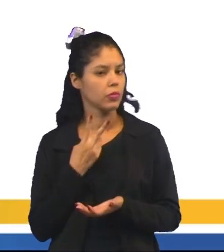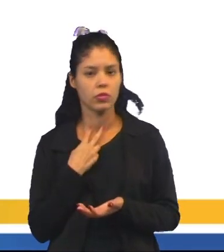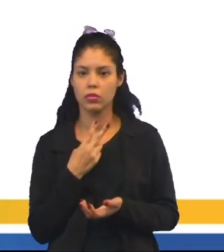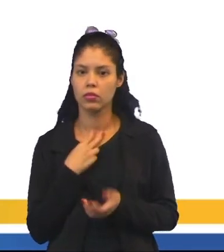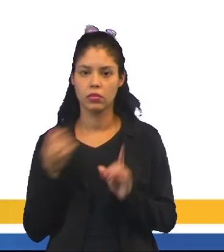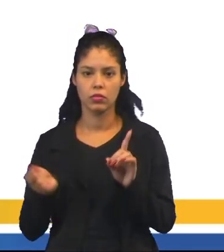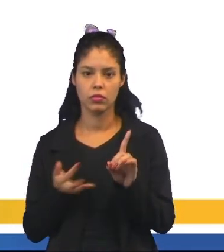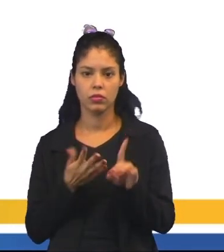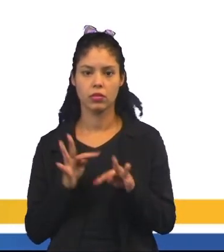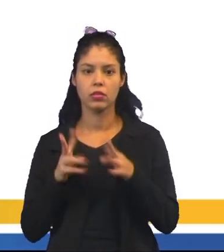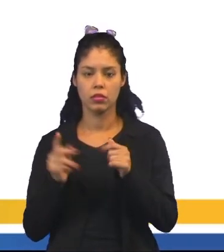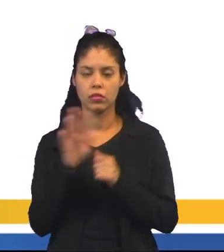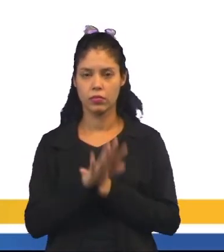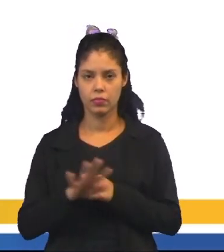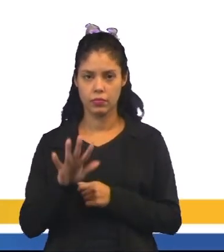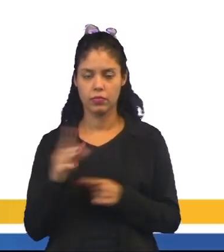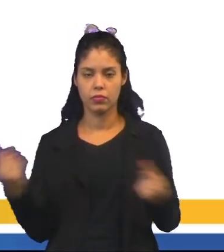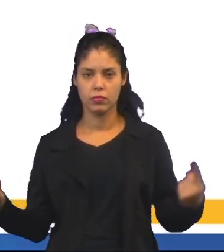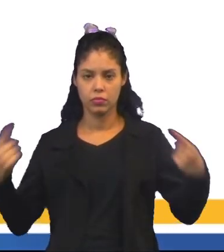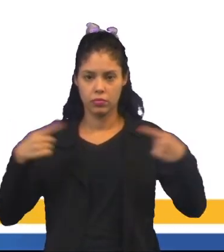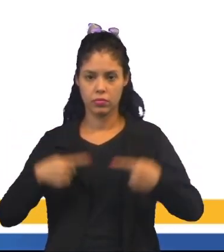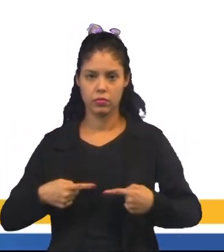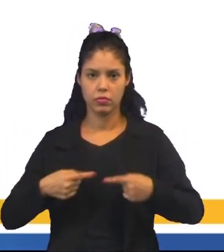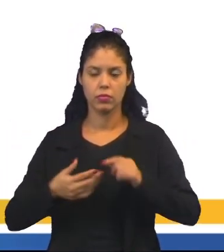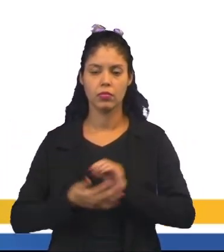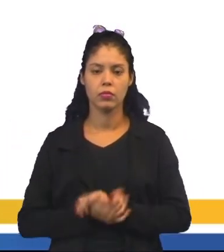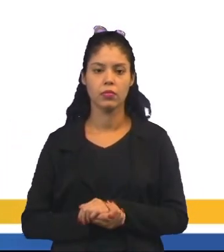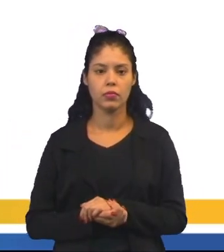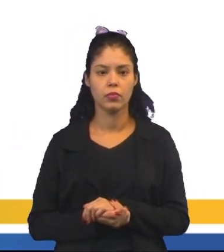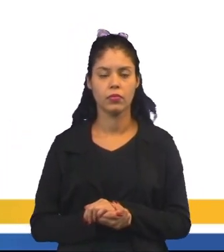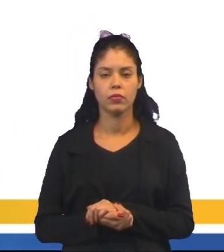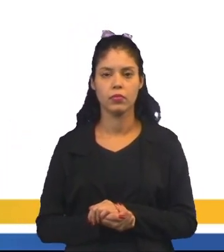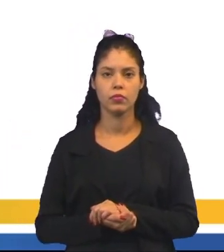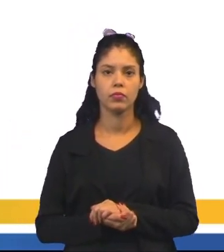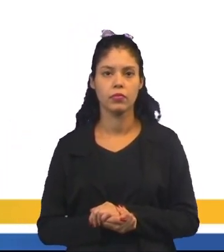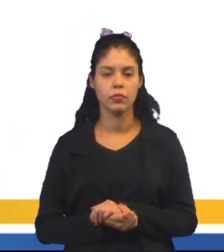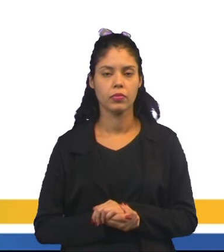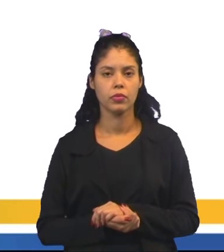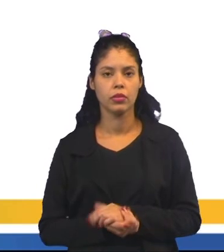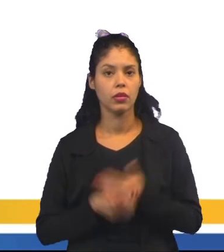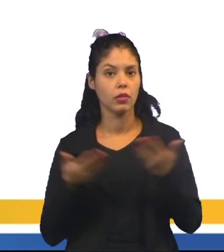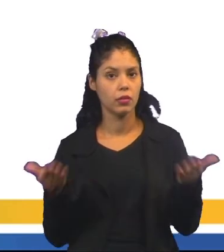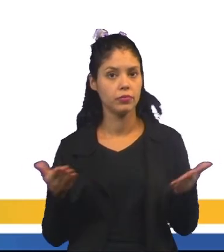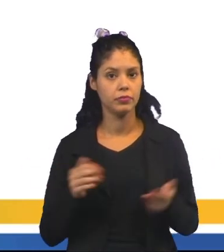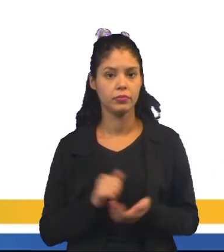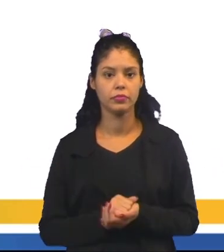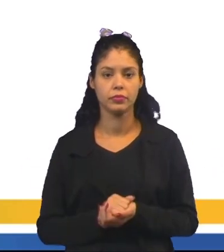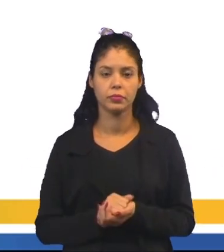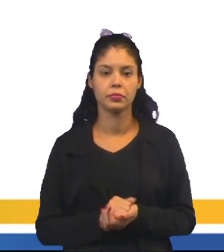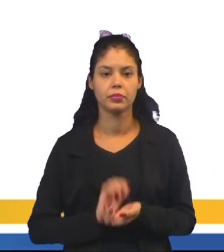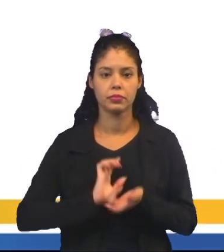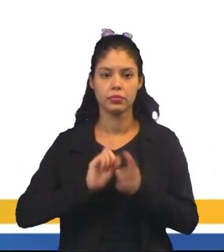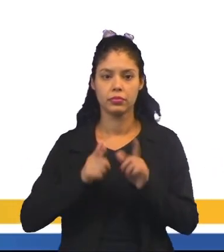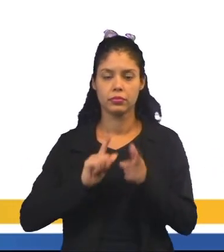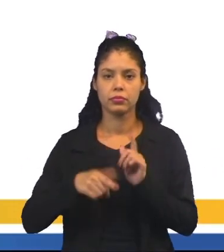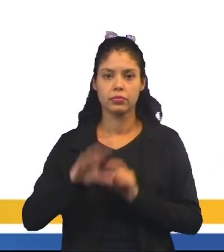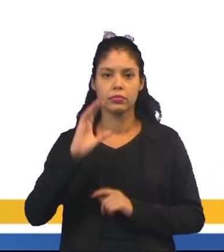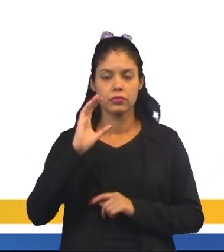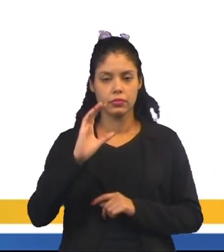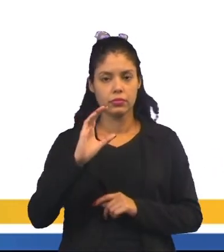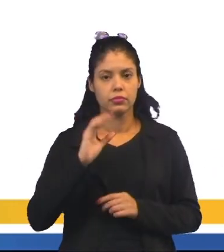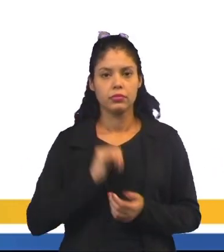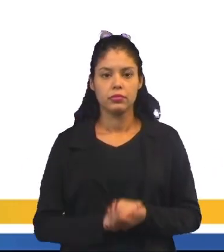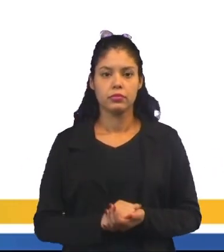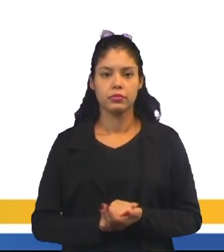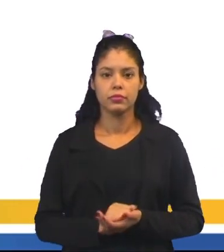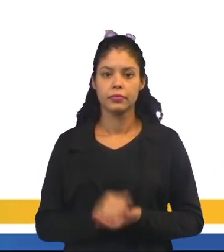D, não deve ser estimulada por todos por ser competitiva. E aí, 3, 2, 1, estava fácil porque a